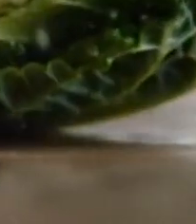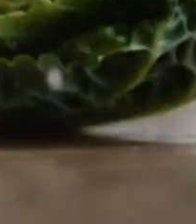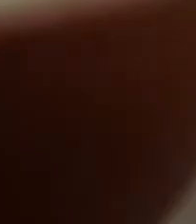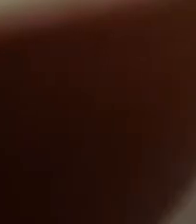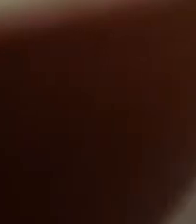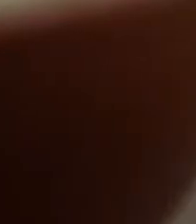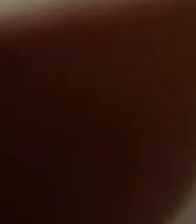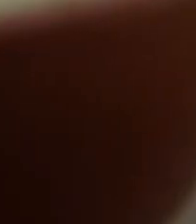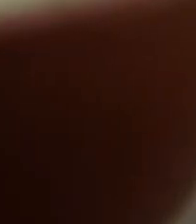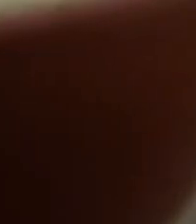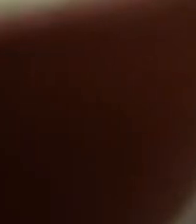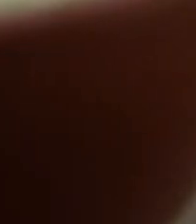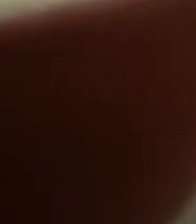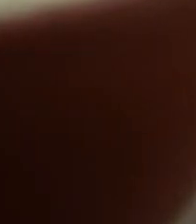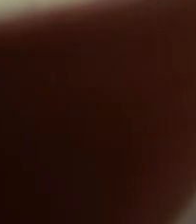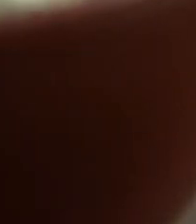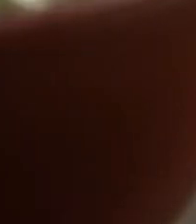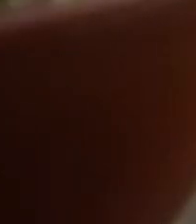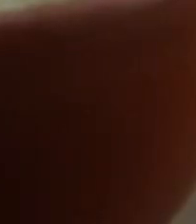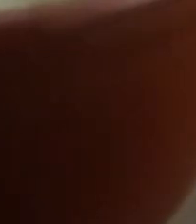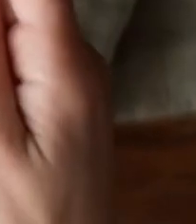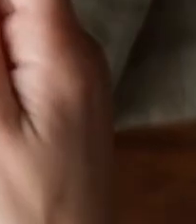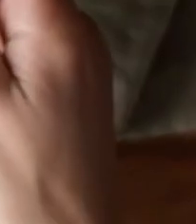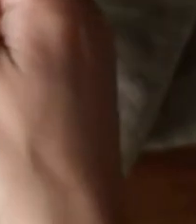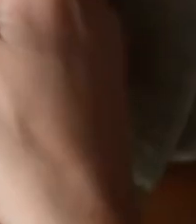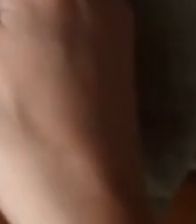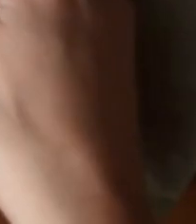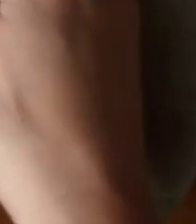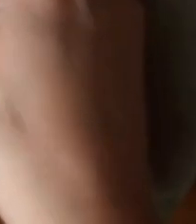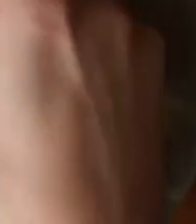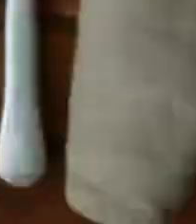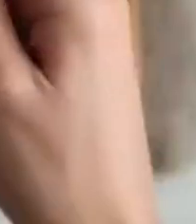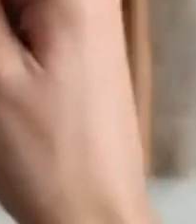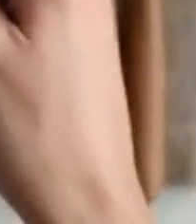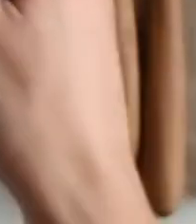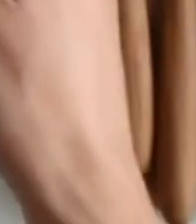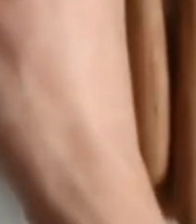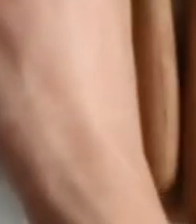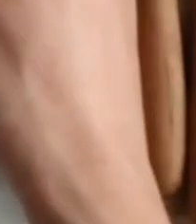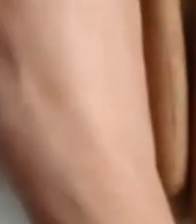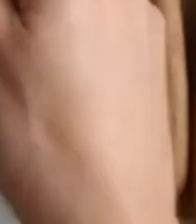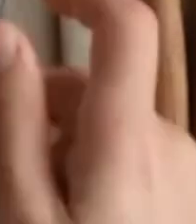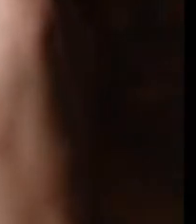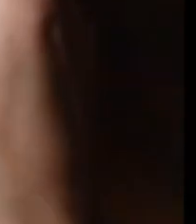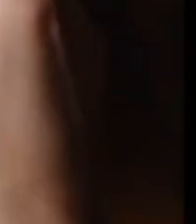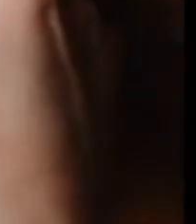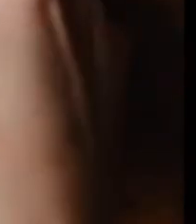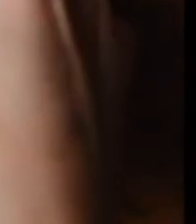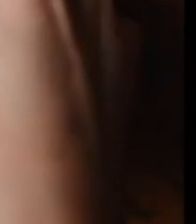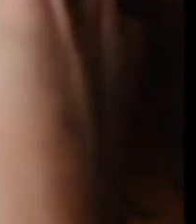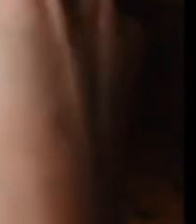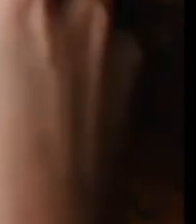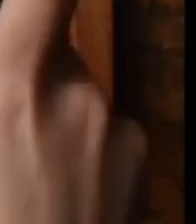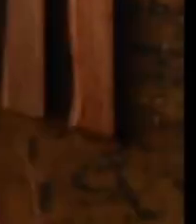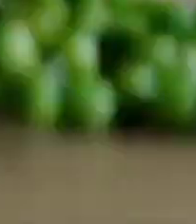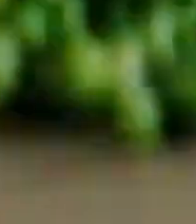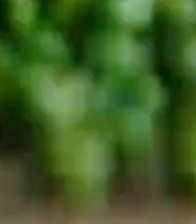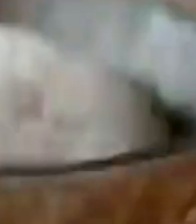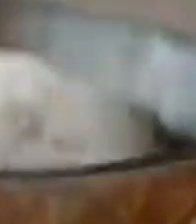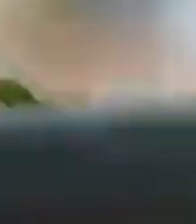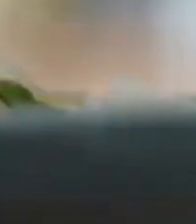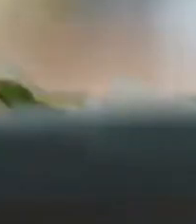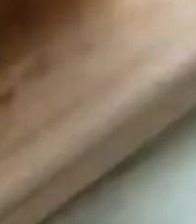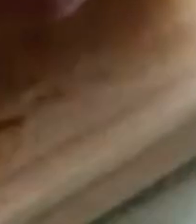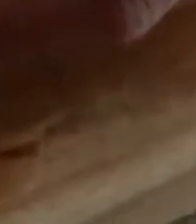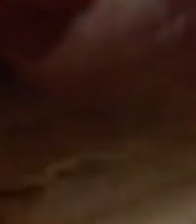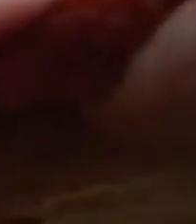Com a comida fresca do Pingo Doce, comer bem não dá mesmo trabalho. É só escolher e levar um dos deliciosos pratos feitos por nós,